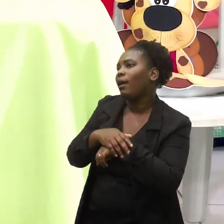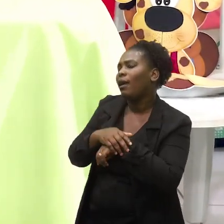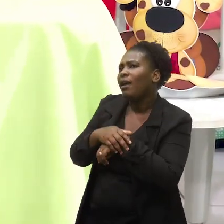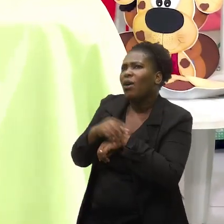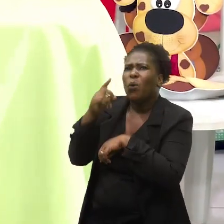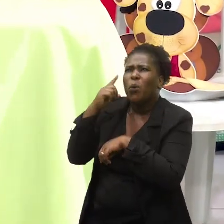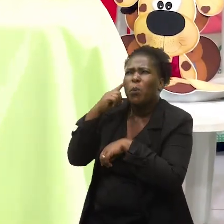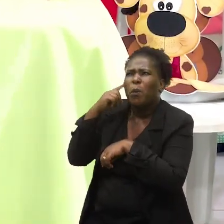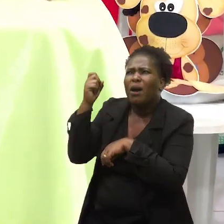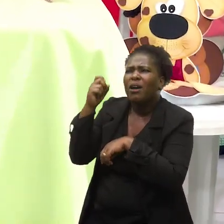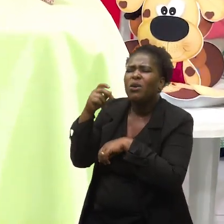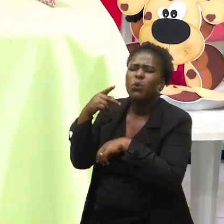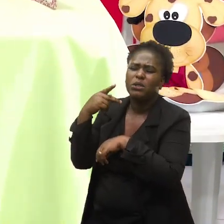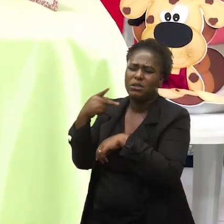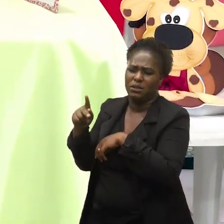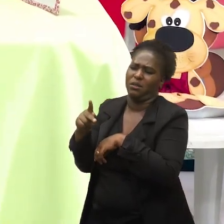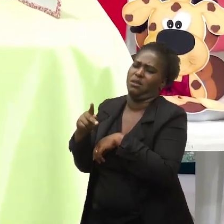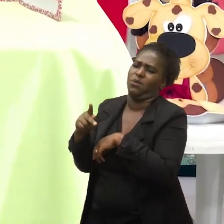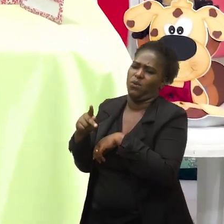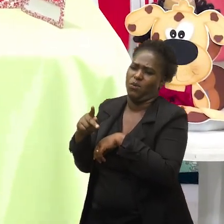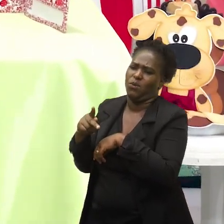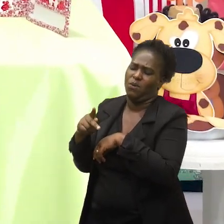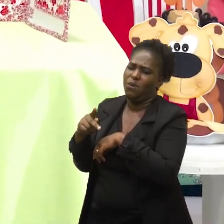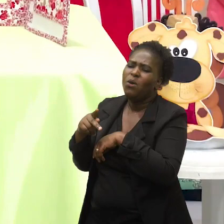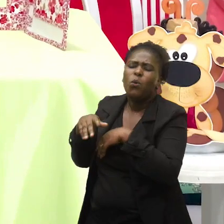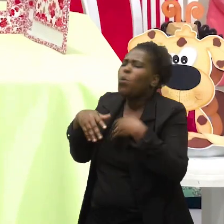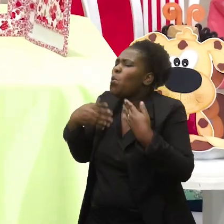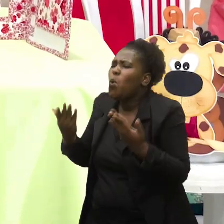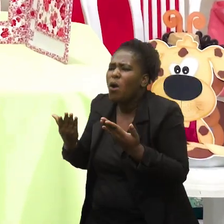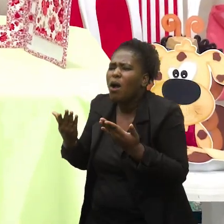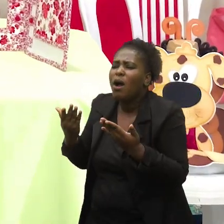noite. Aí ele fez: